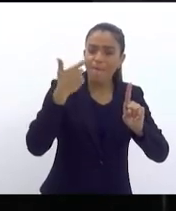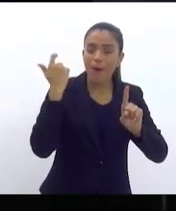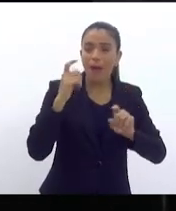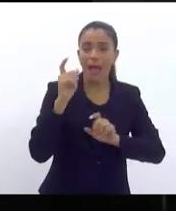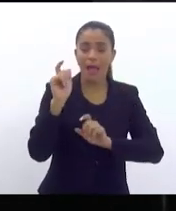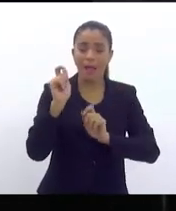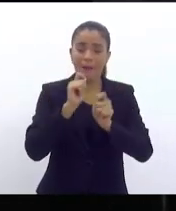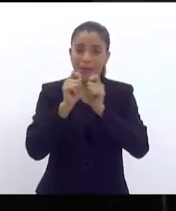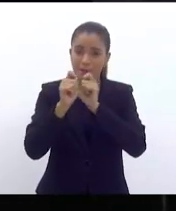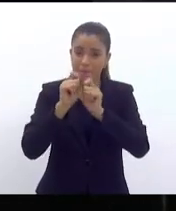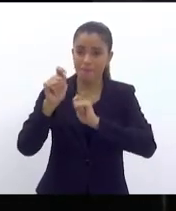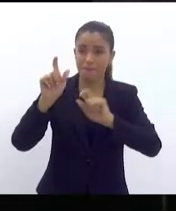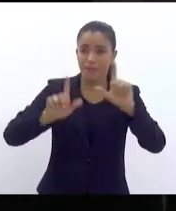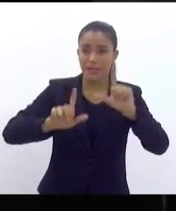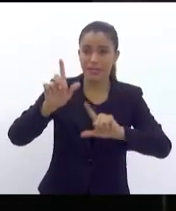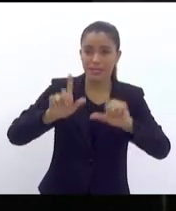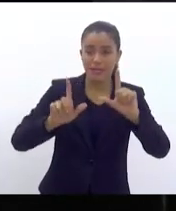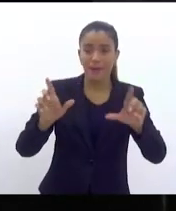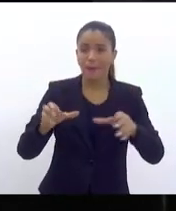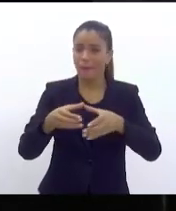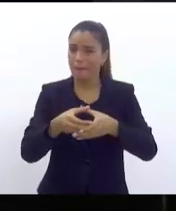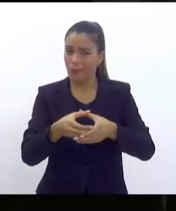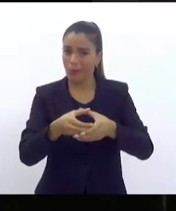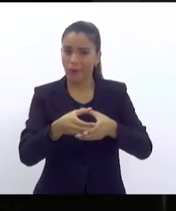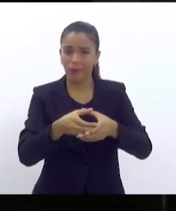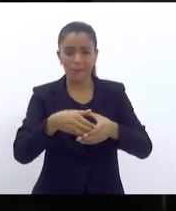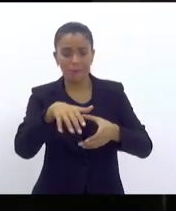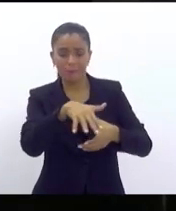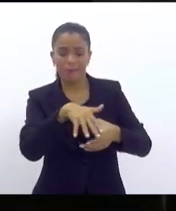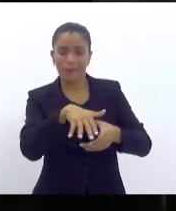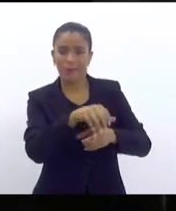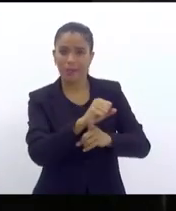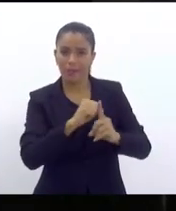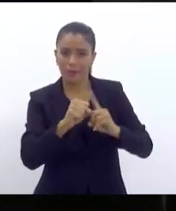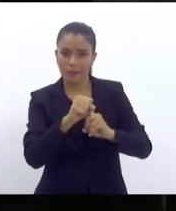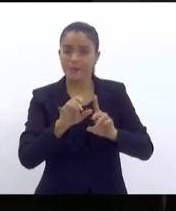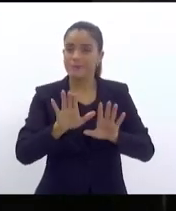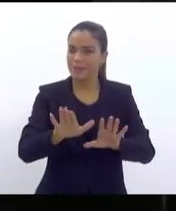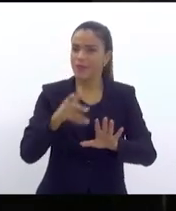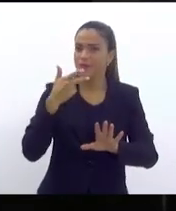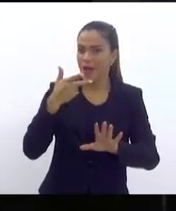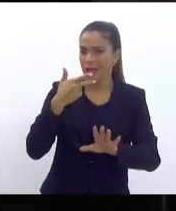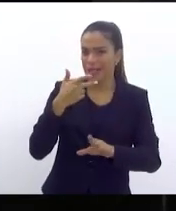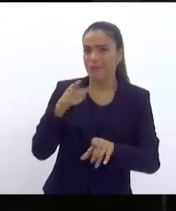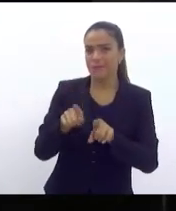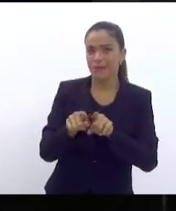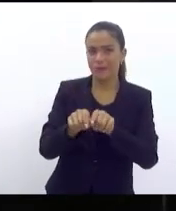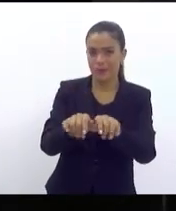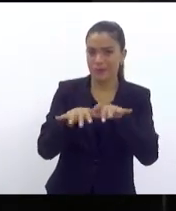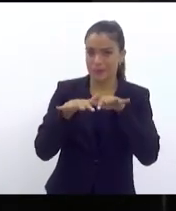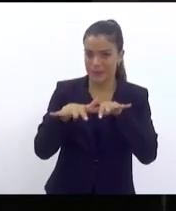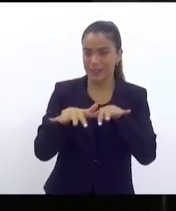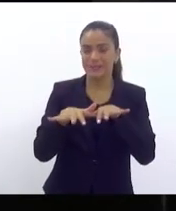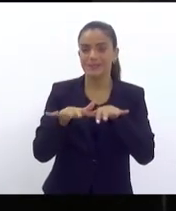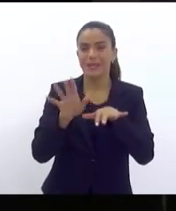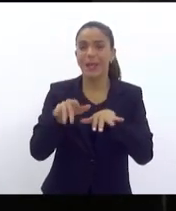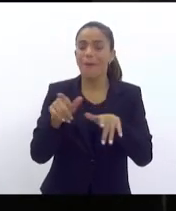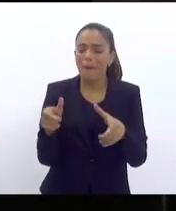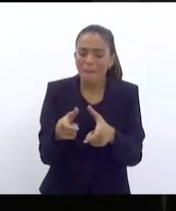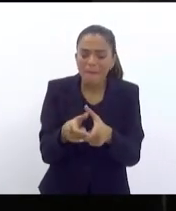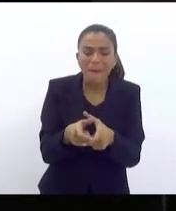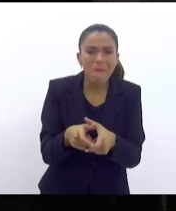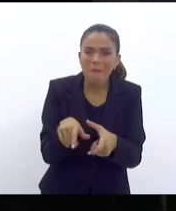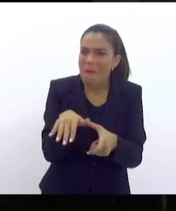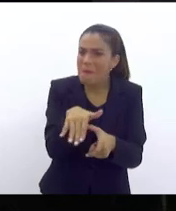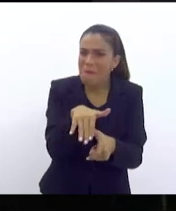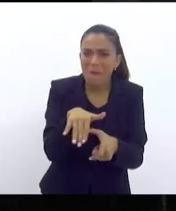mas por parte de uma pequena parcela da sociedade mas eu disse isso numa outra audiência pública é uma pequena maioria uma